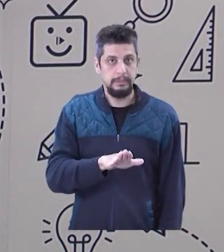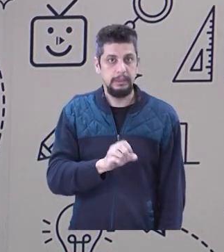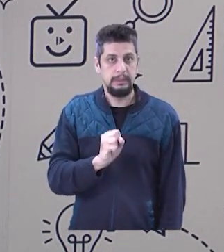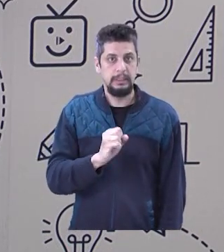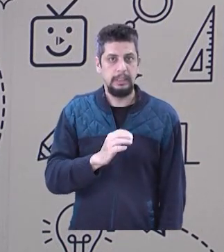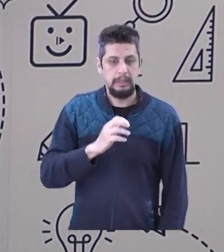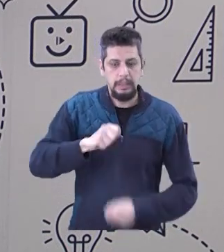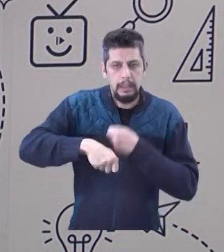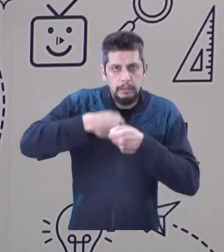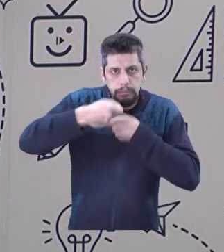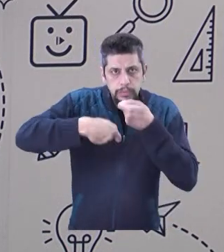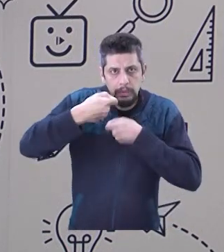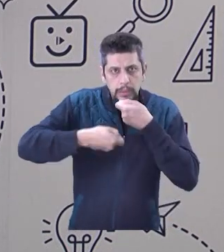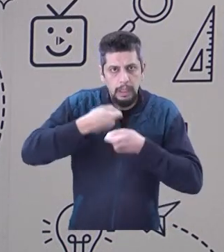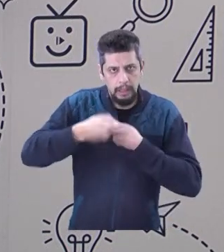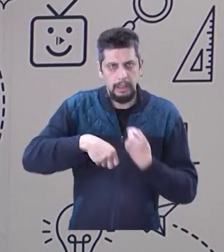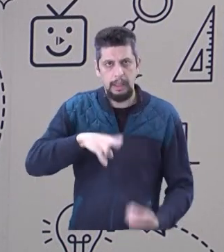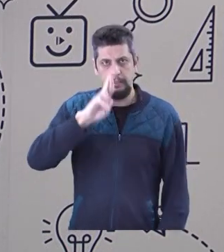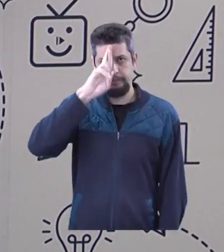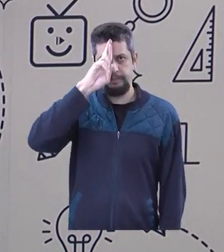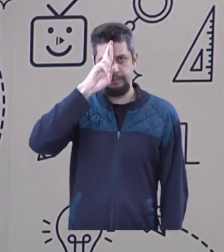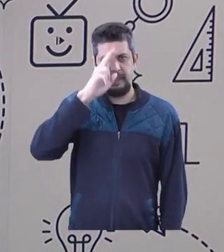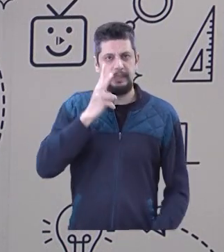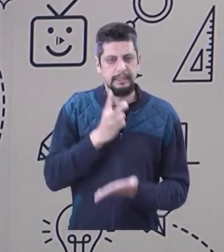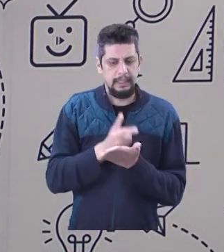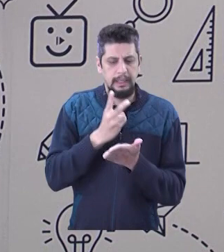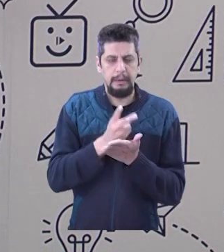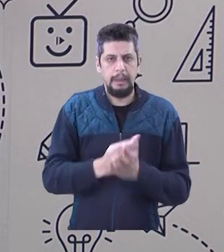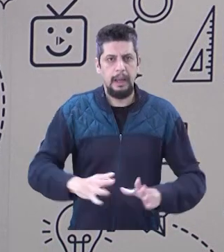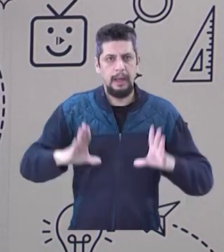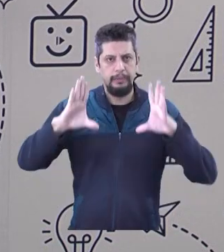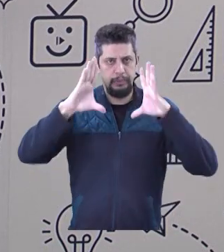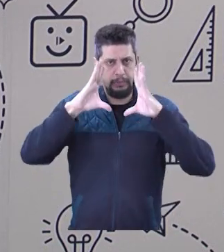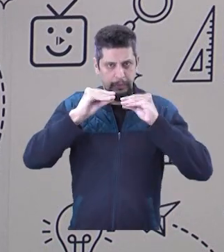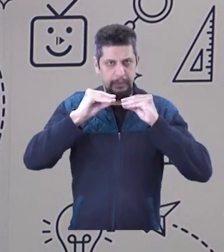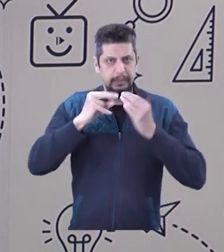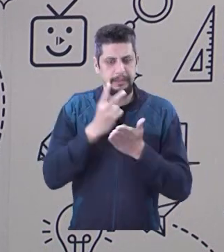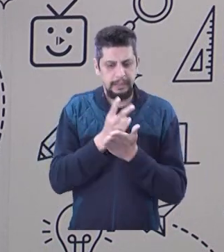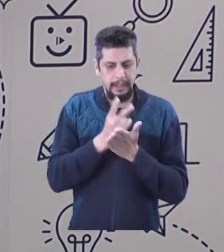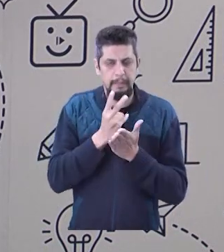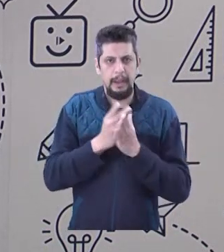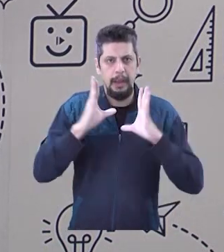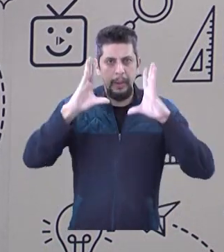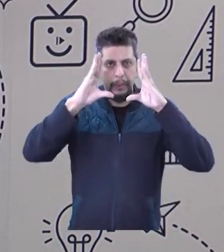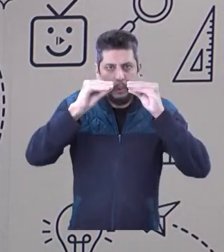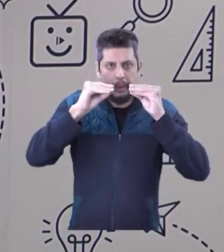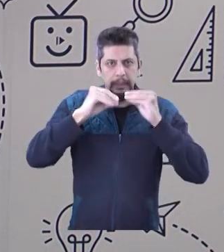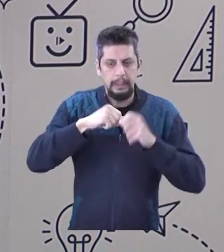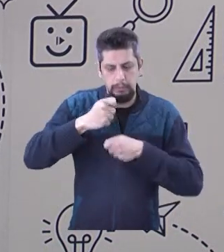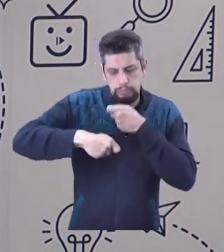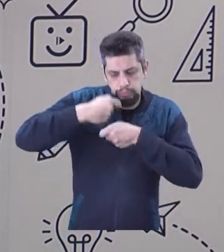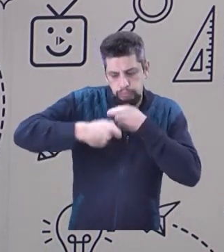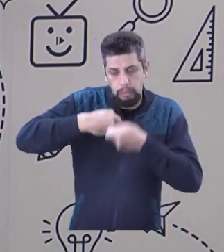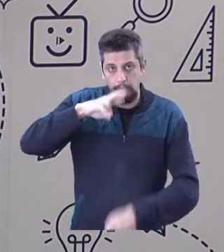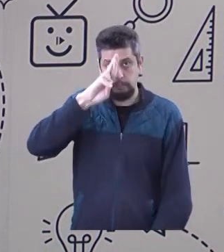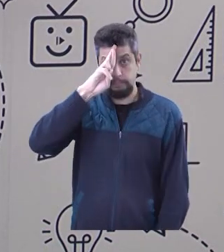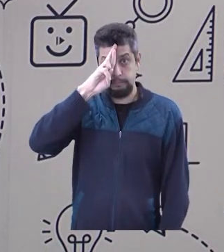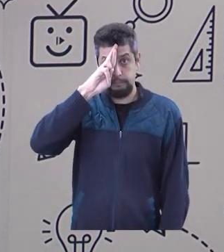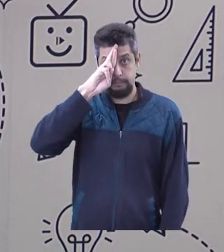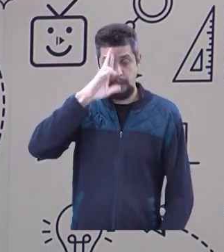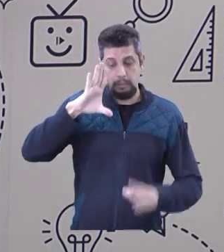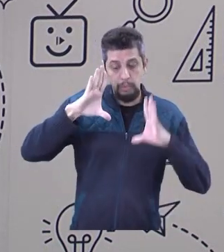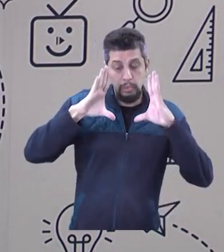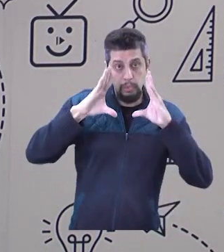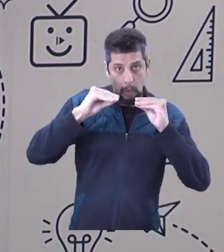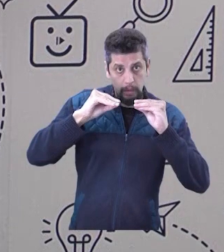tarde. Jantar. A maioria das vezes é à noite, né, professora? Jantar, eu acho que é só no comecinho da noite. À noite,